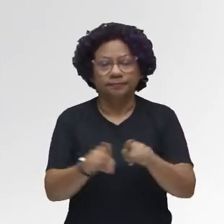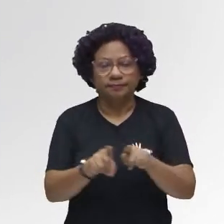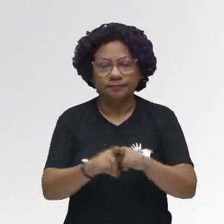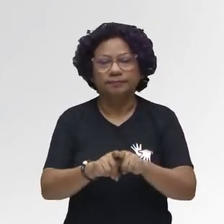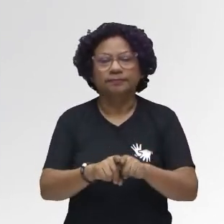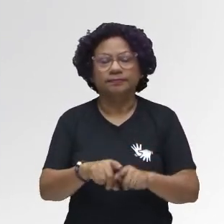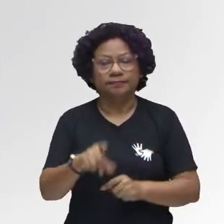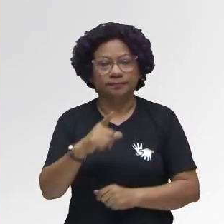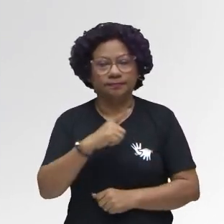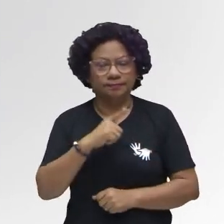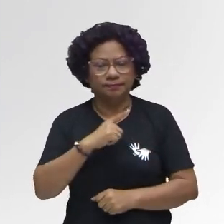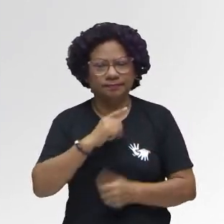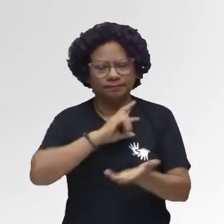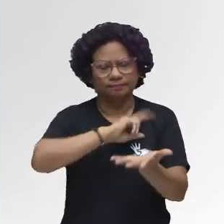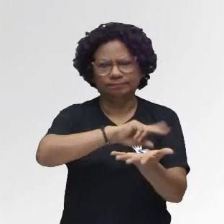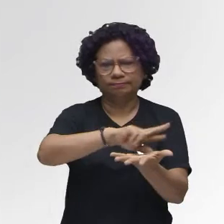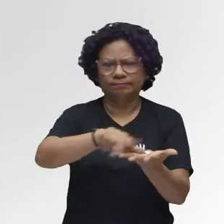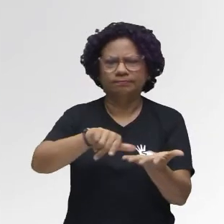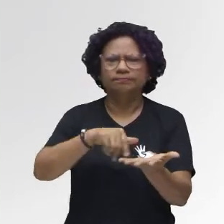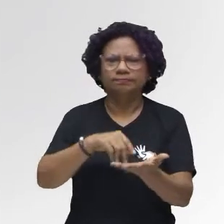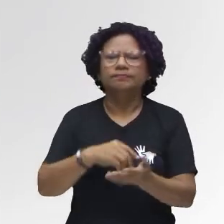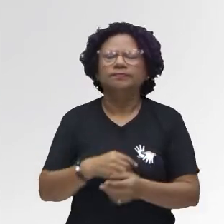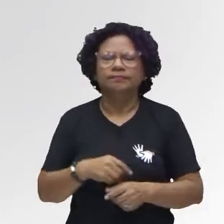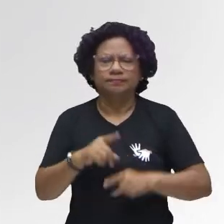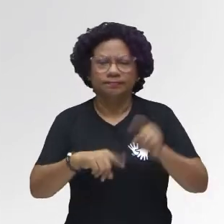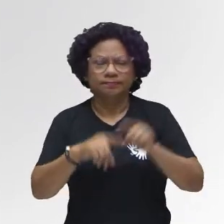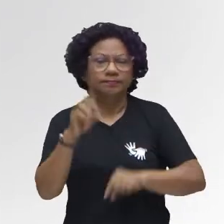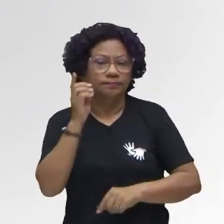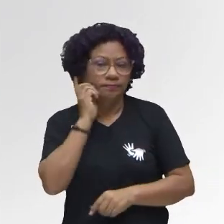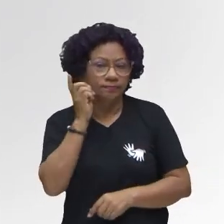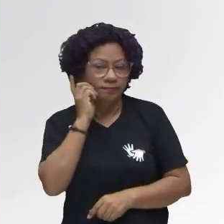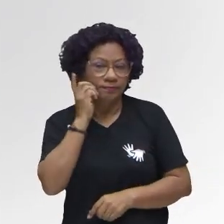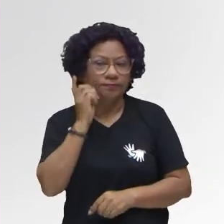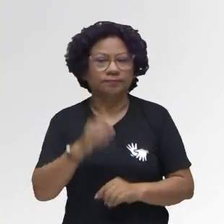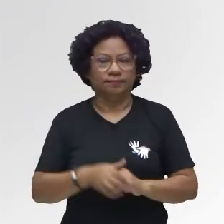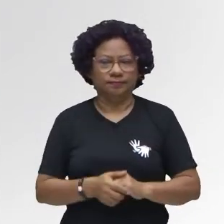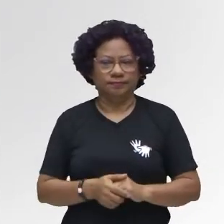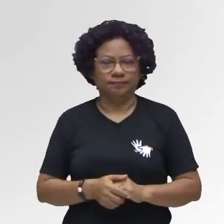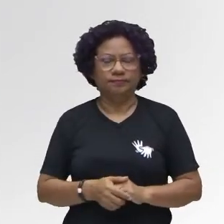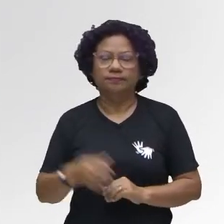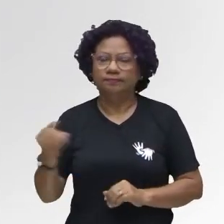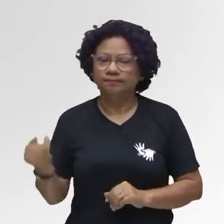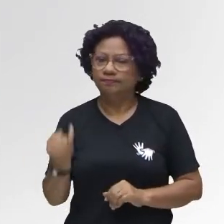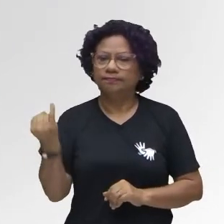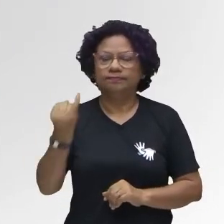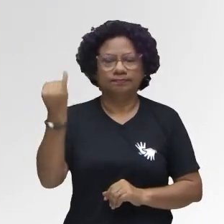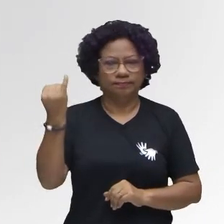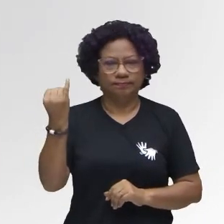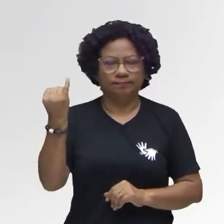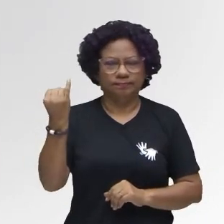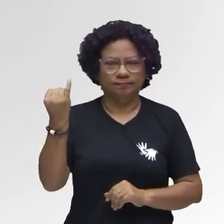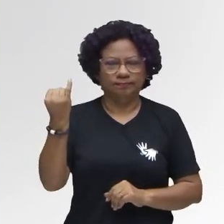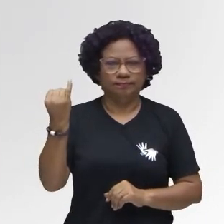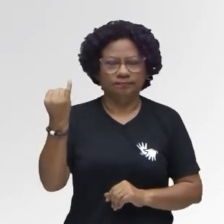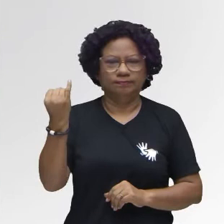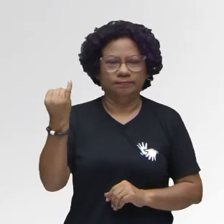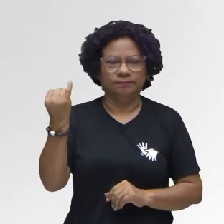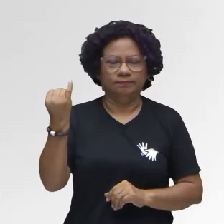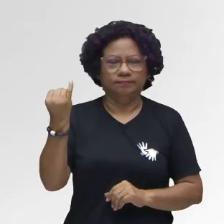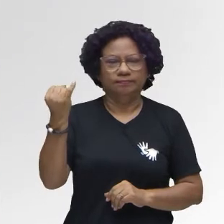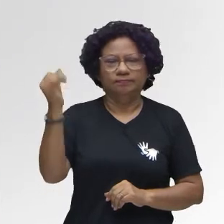produtos que utilizamos diariamente e foi determinante para a transformação do Brasil de